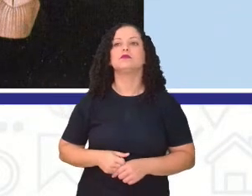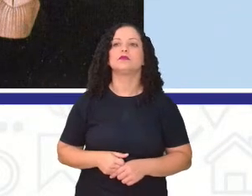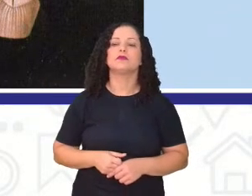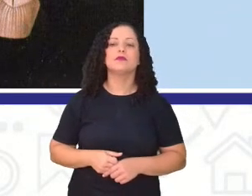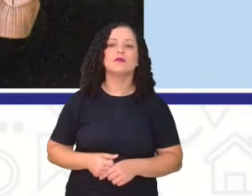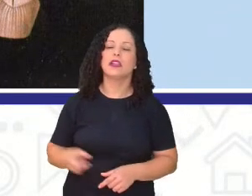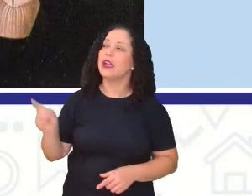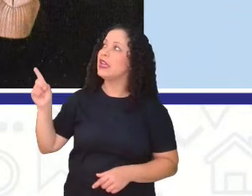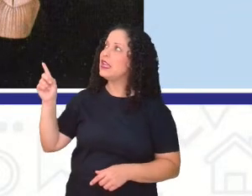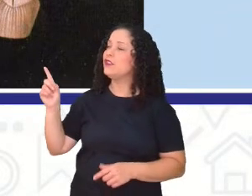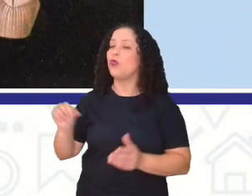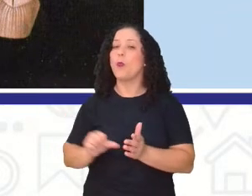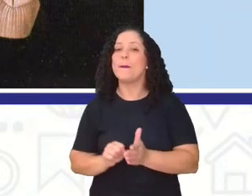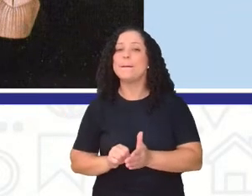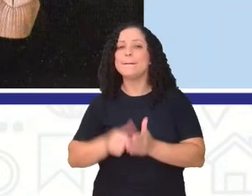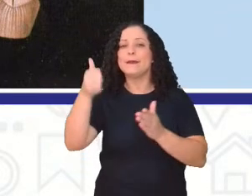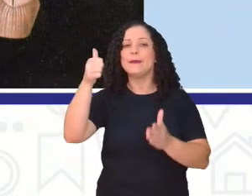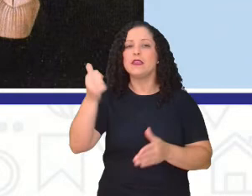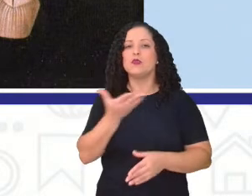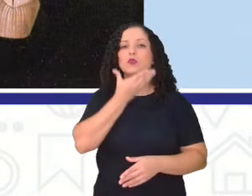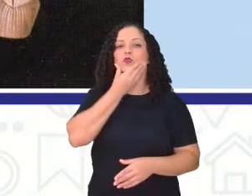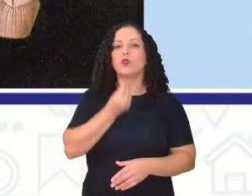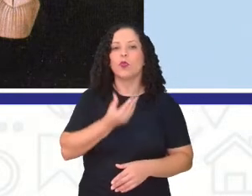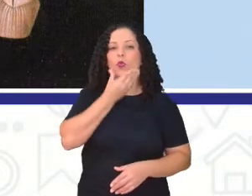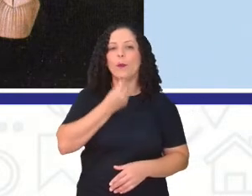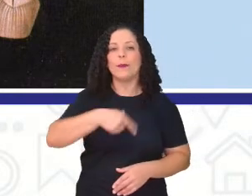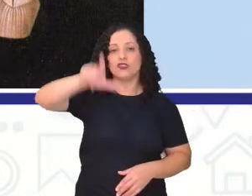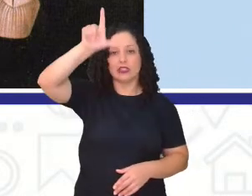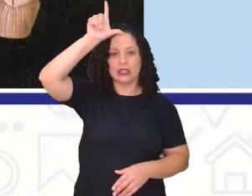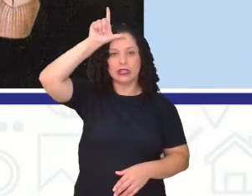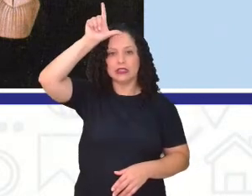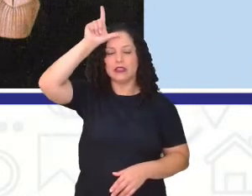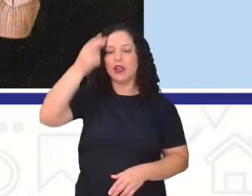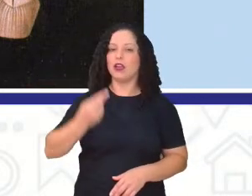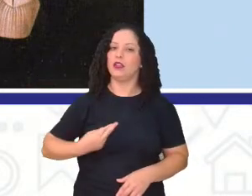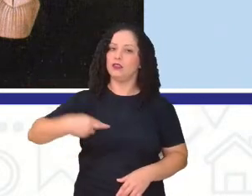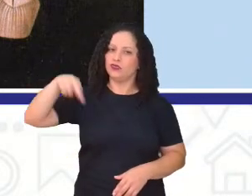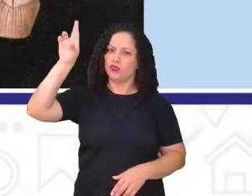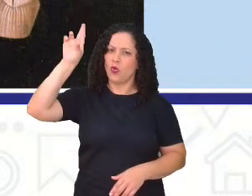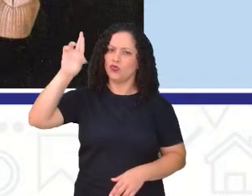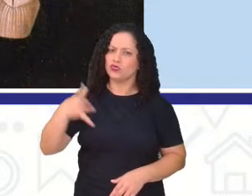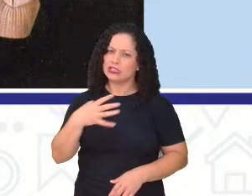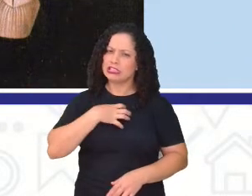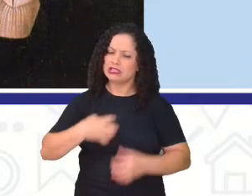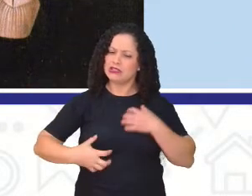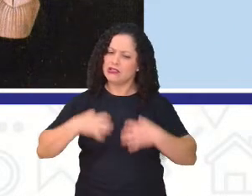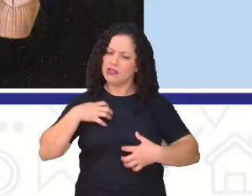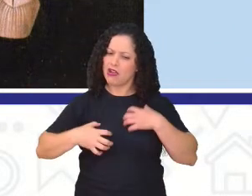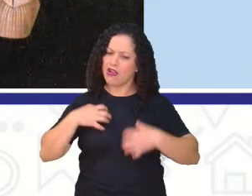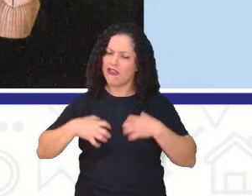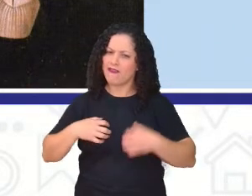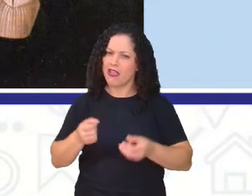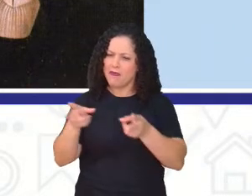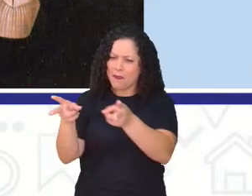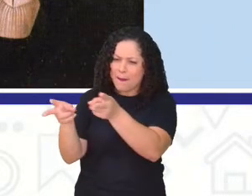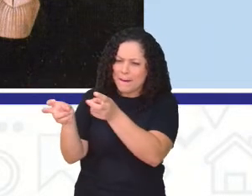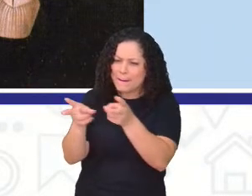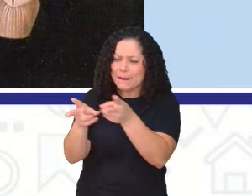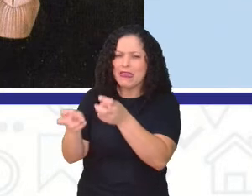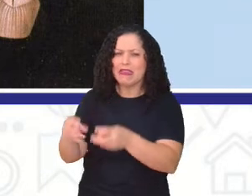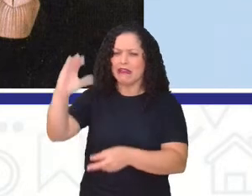dos primeiros pensadores, né, ou líderes religiosos ali a ficarem revoltados, né, com essa questão,